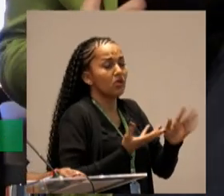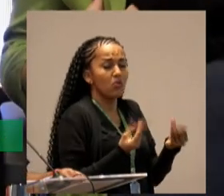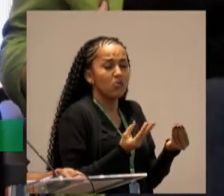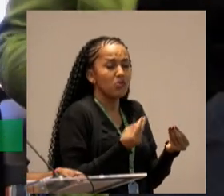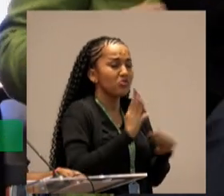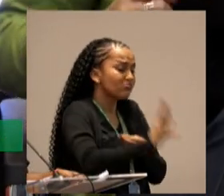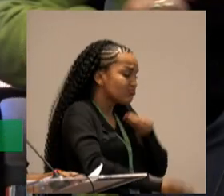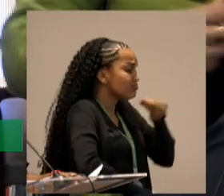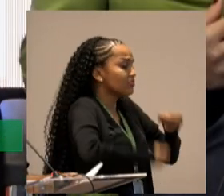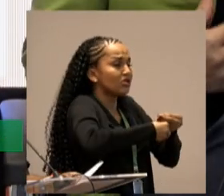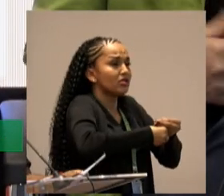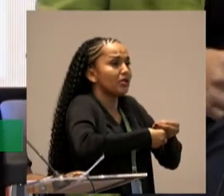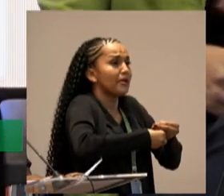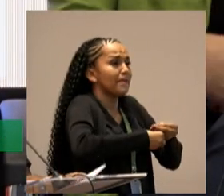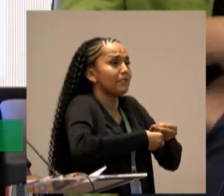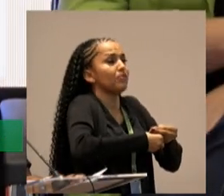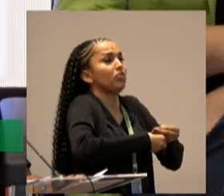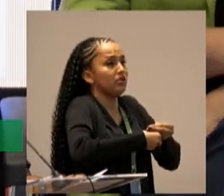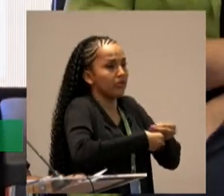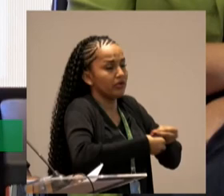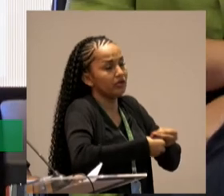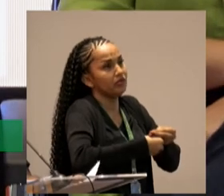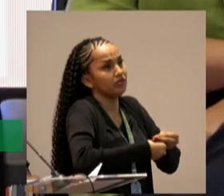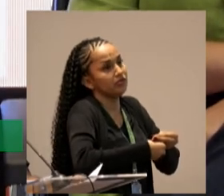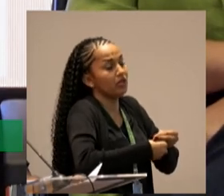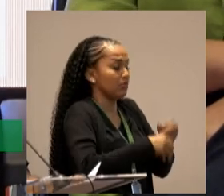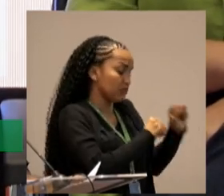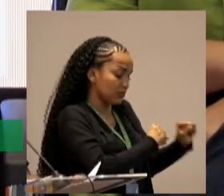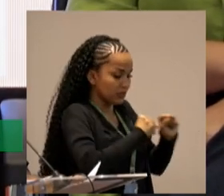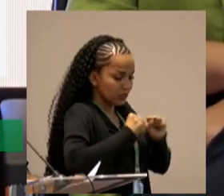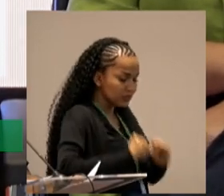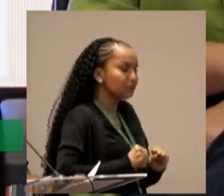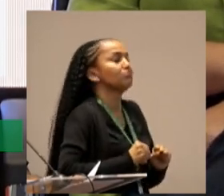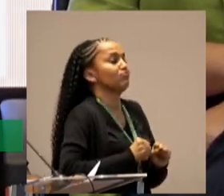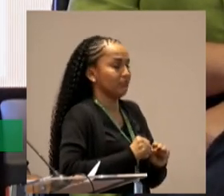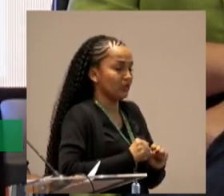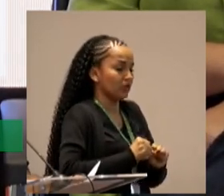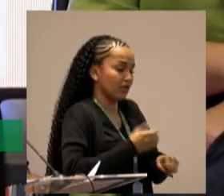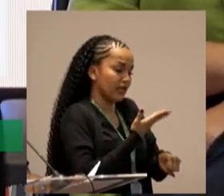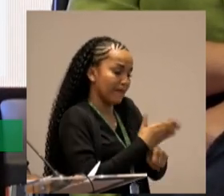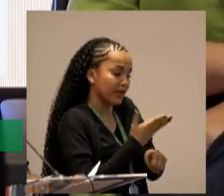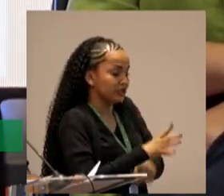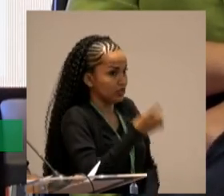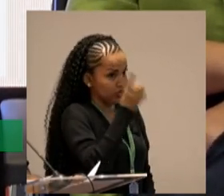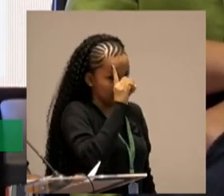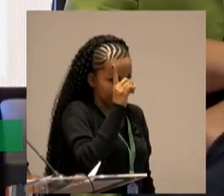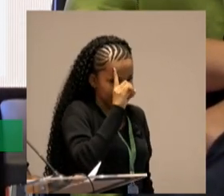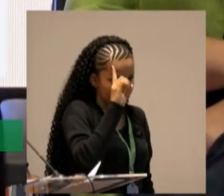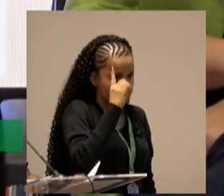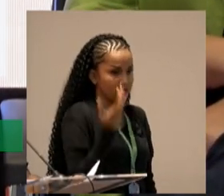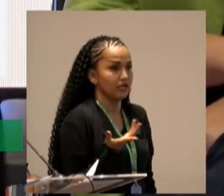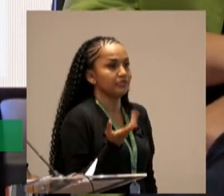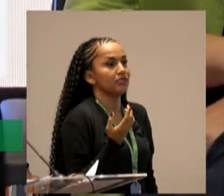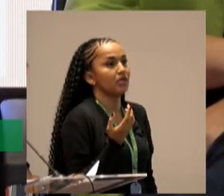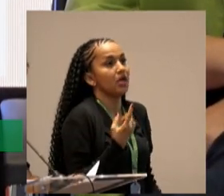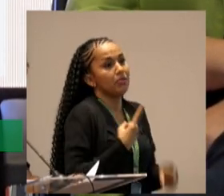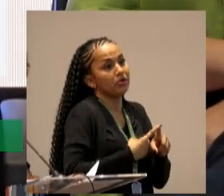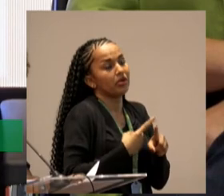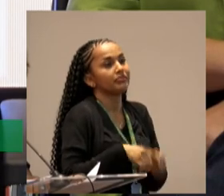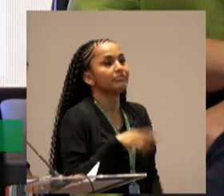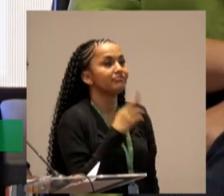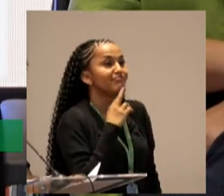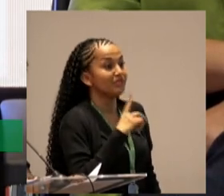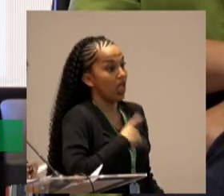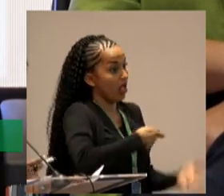muito mais do que já vem feito para a gente poder estar botando isso em prática, né? Porque a Sônia tem